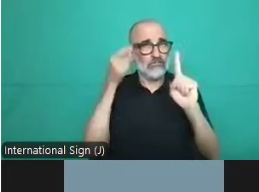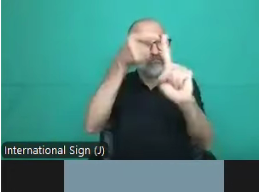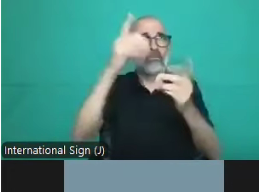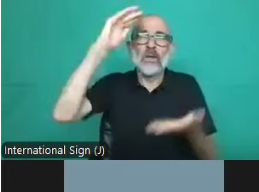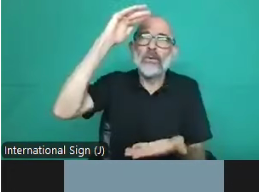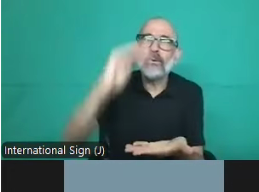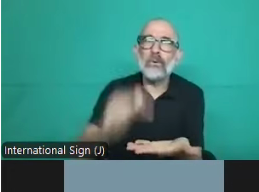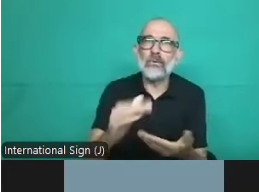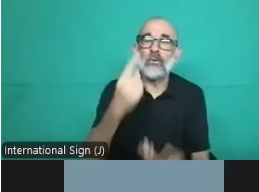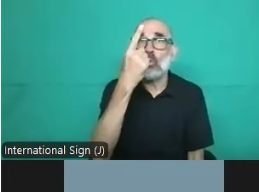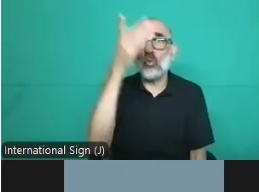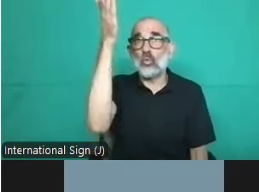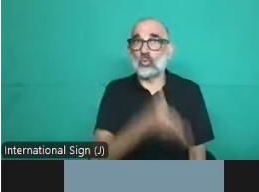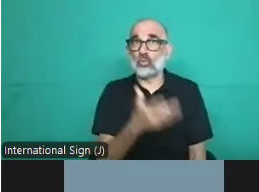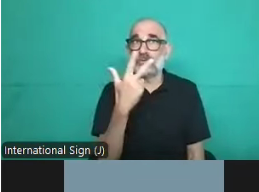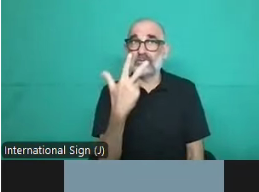doenças